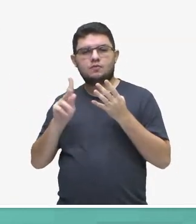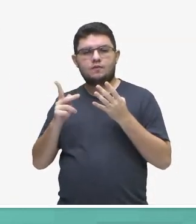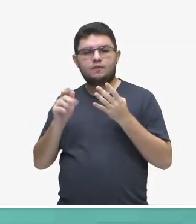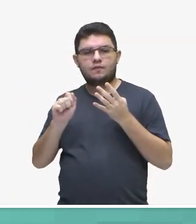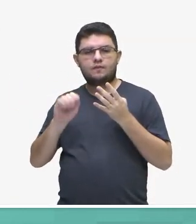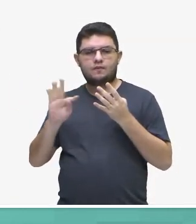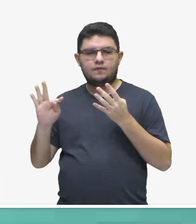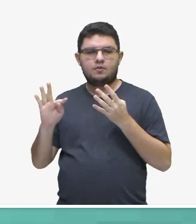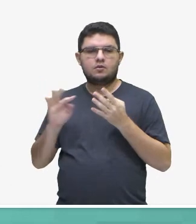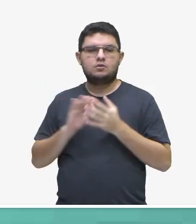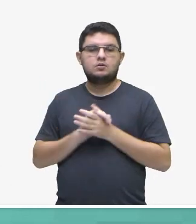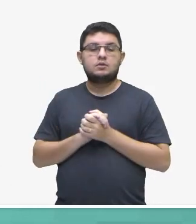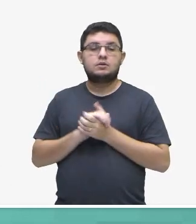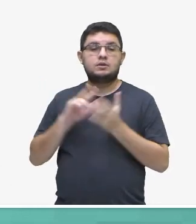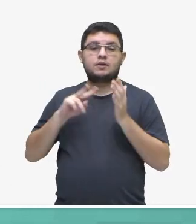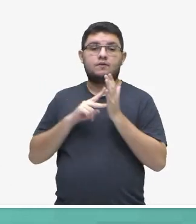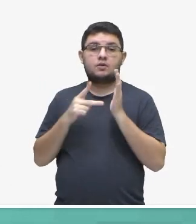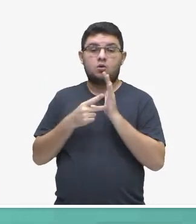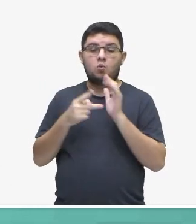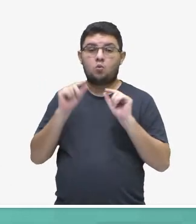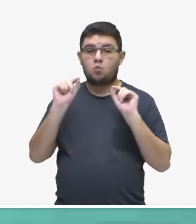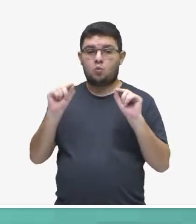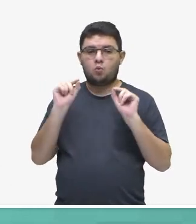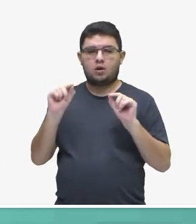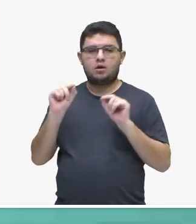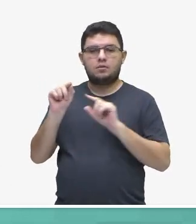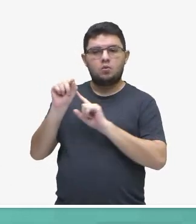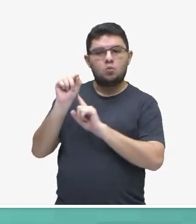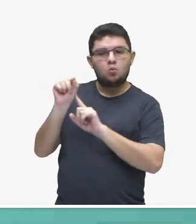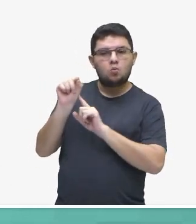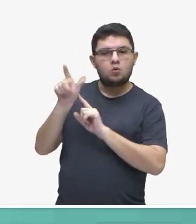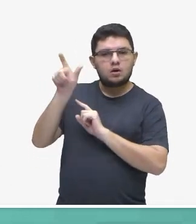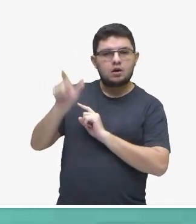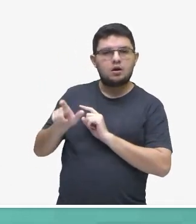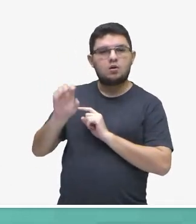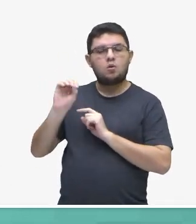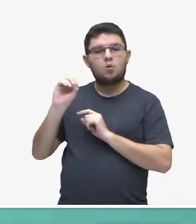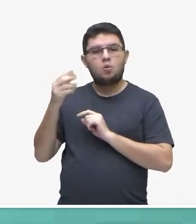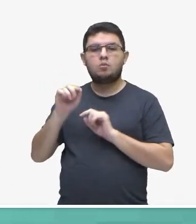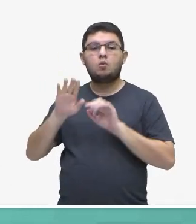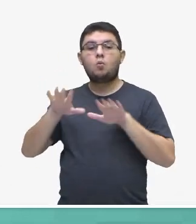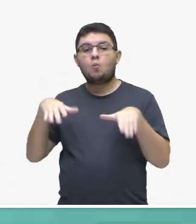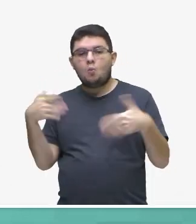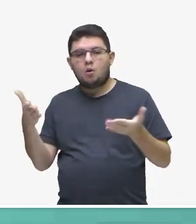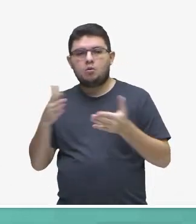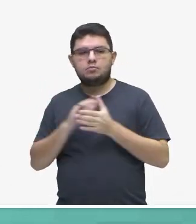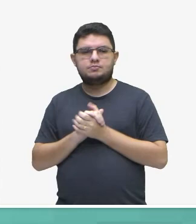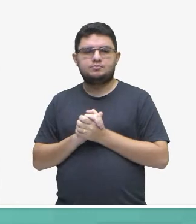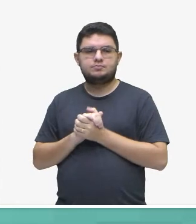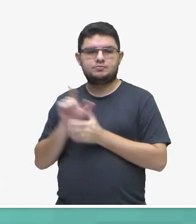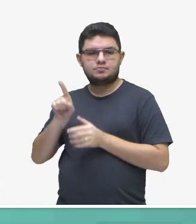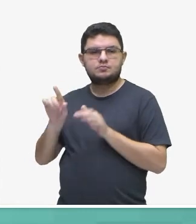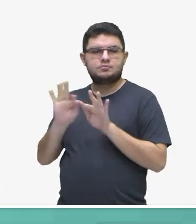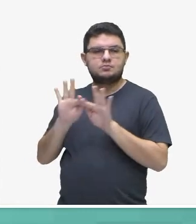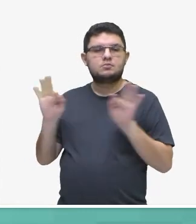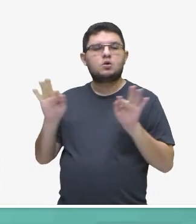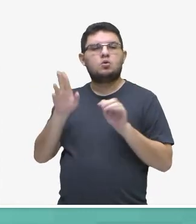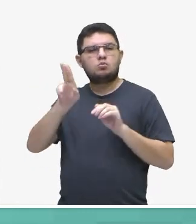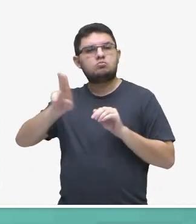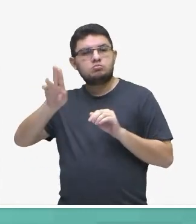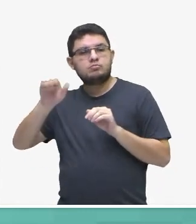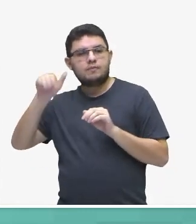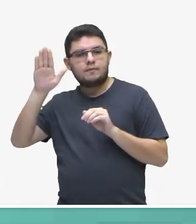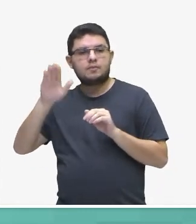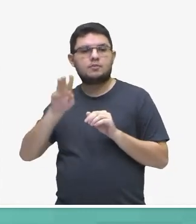lá. What does she do? Essa expressão, essa pergunta, ela é muito usada, é muito conhecida. Quando eu pergunto what does